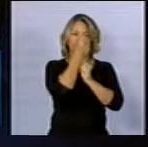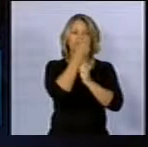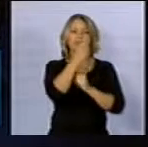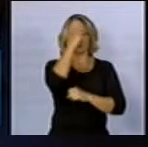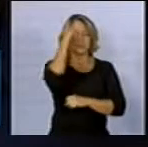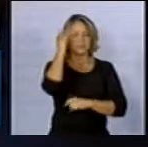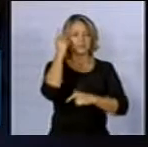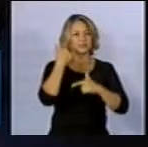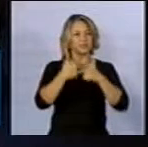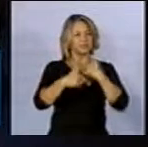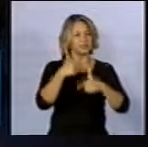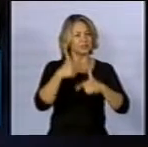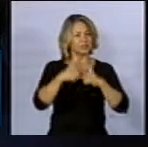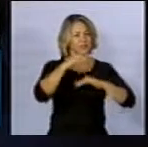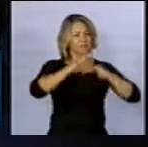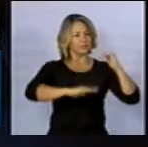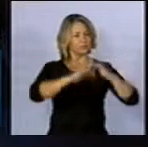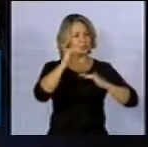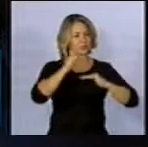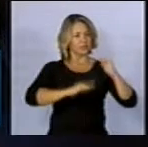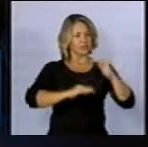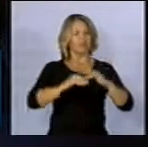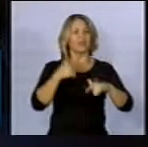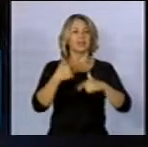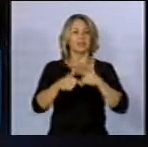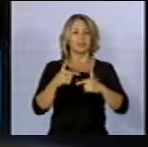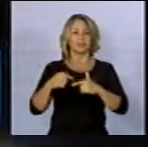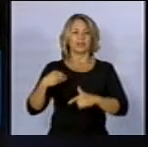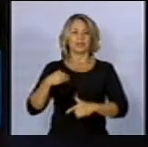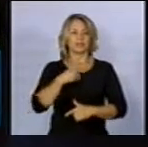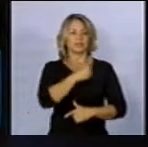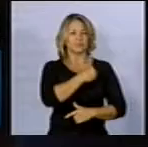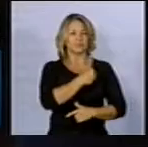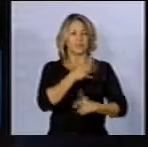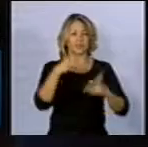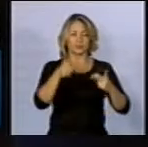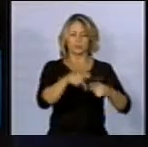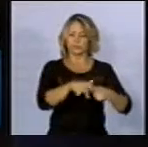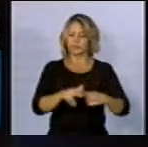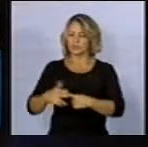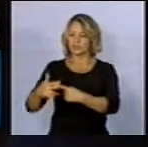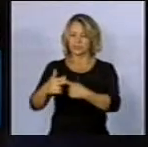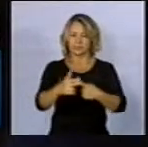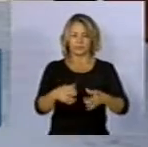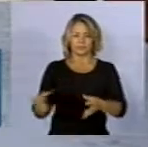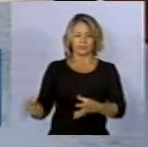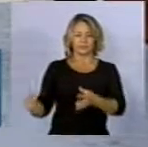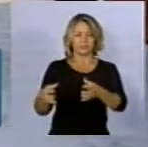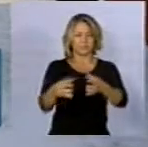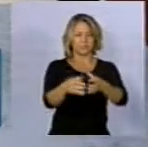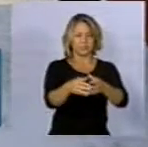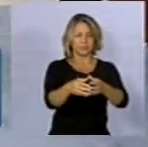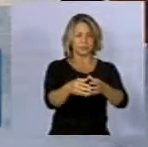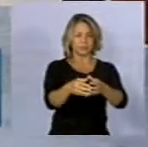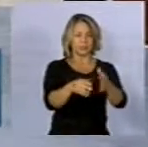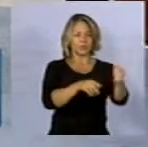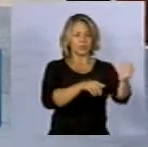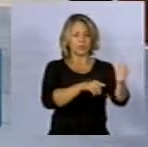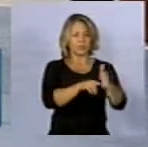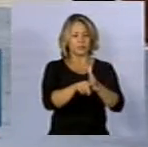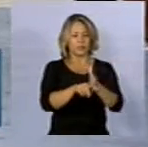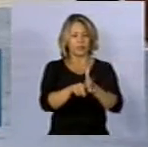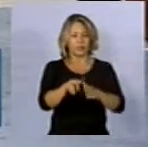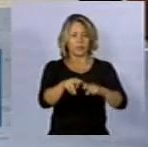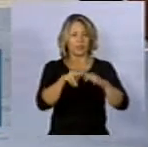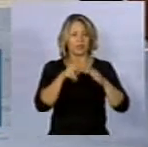profissionais atuam no setor de radiodiagnóstico em todos os equipamentos que compõem o diagnóstico por meio da